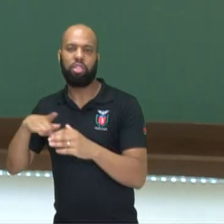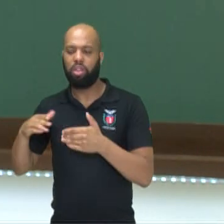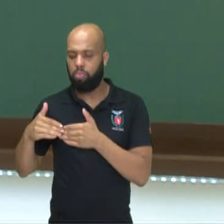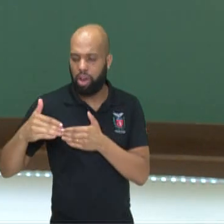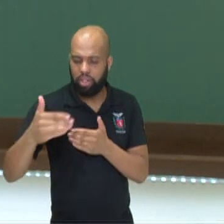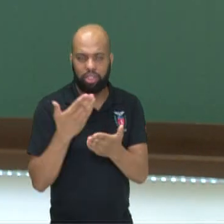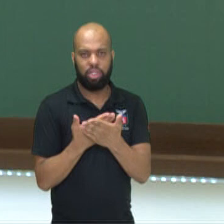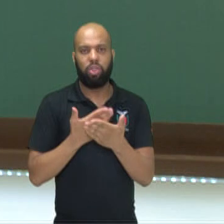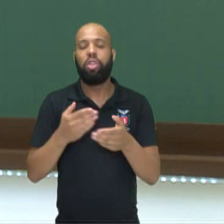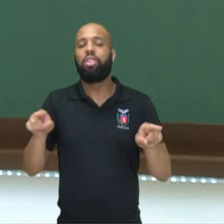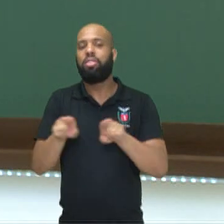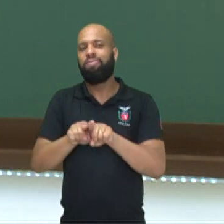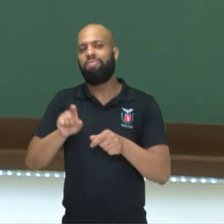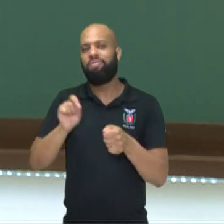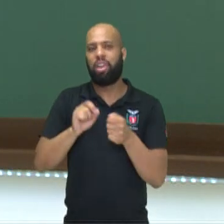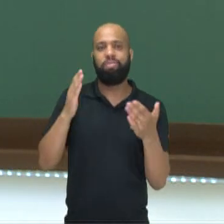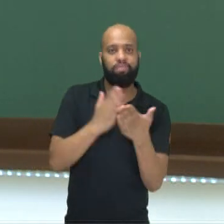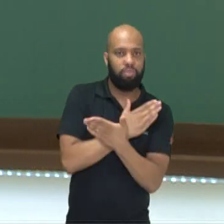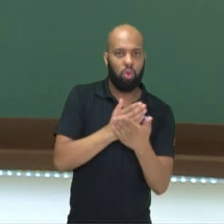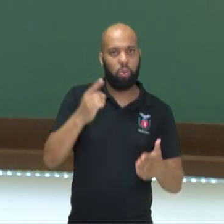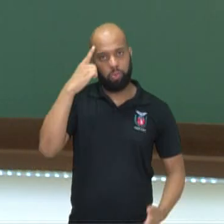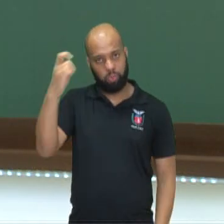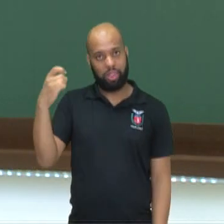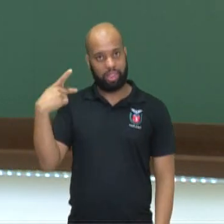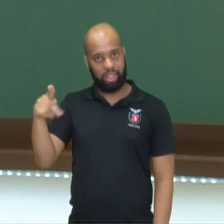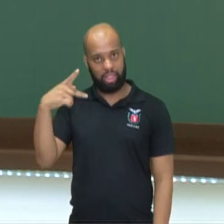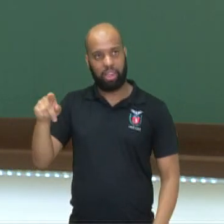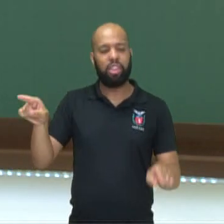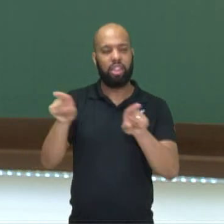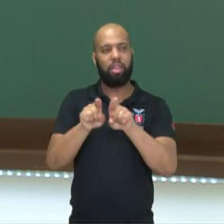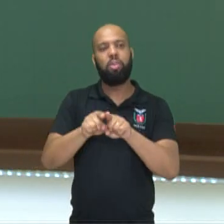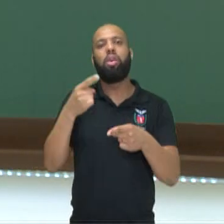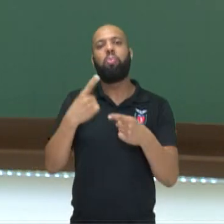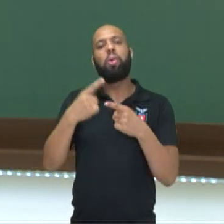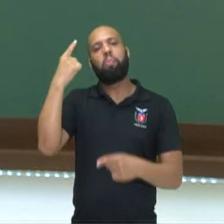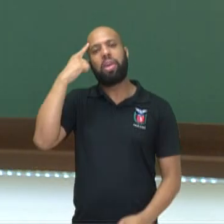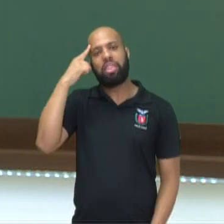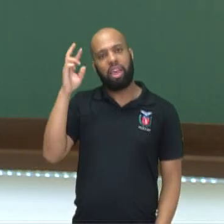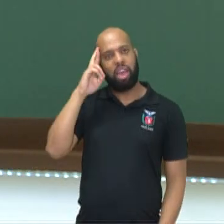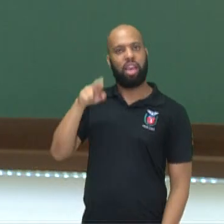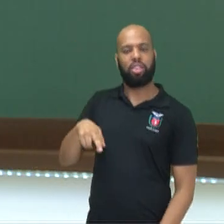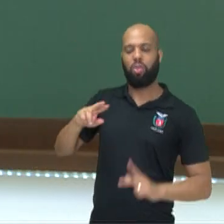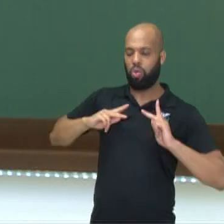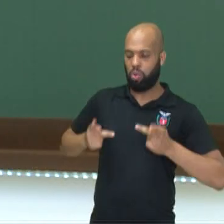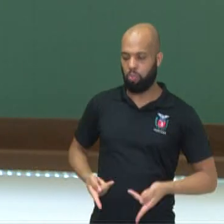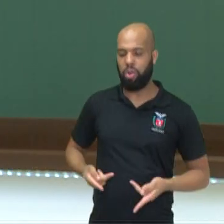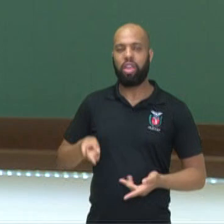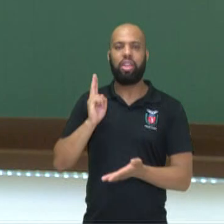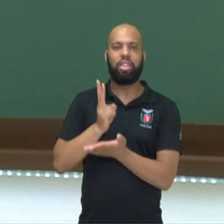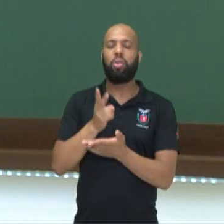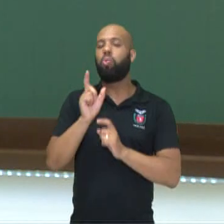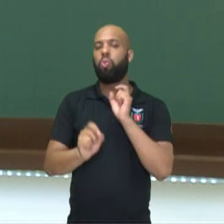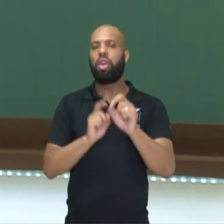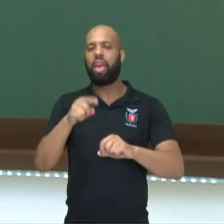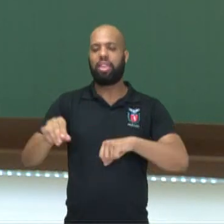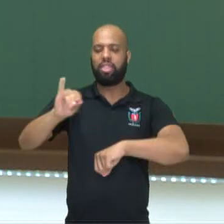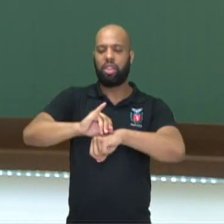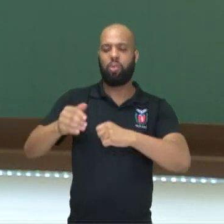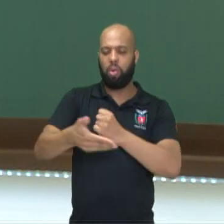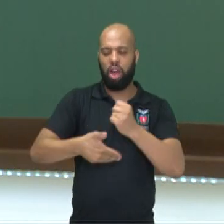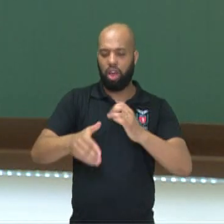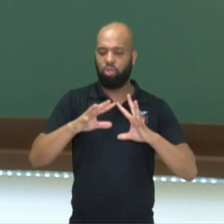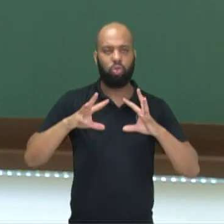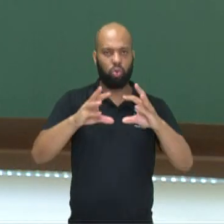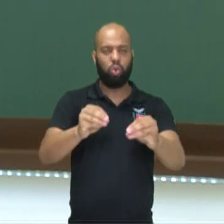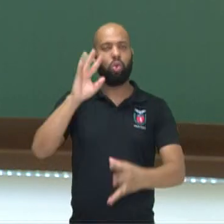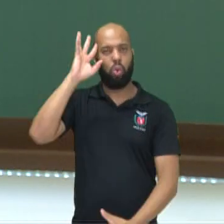contexto para estabelecer as suas ideias, tá? Pensar a razão humana como centro de todas as coisas, entender o